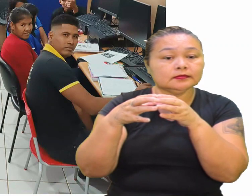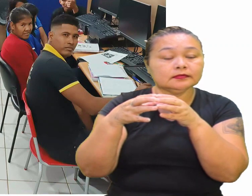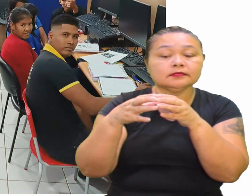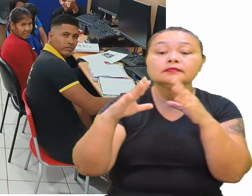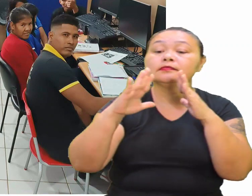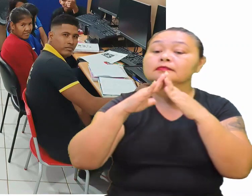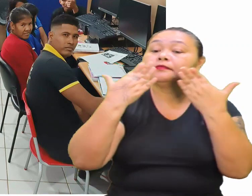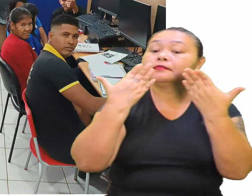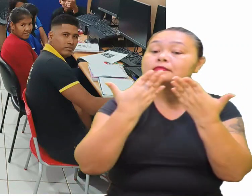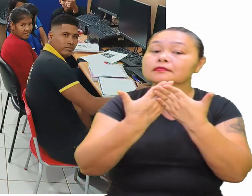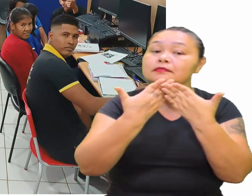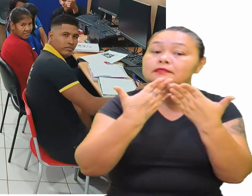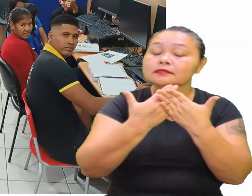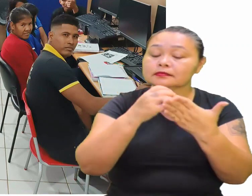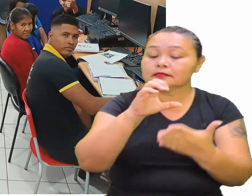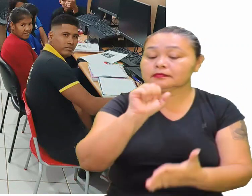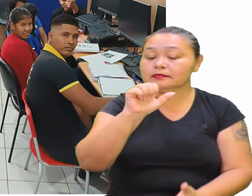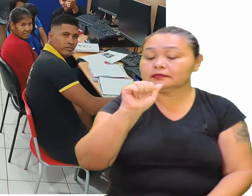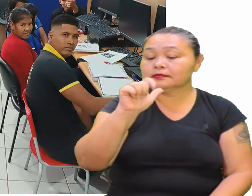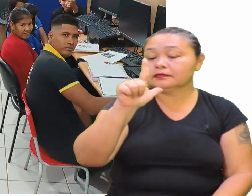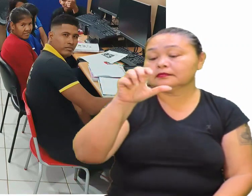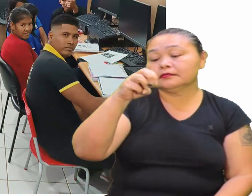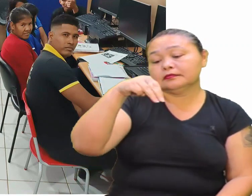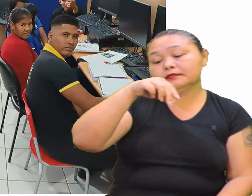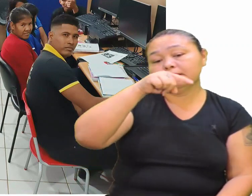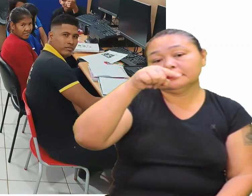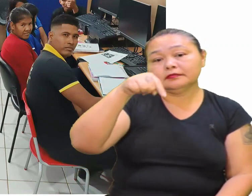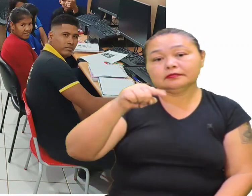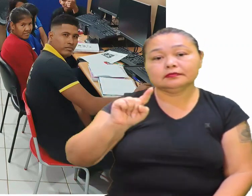escola Salomão Justiniano de Melgar.